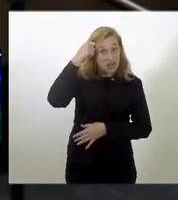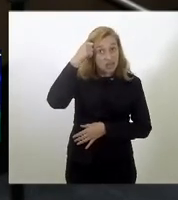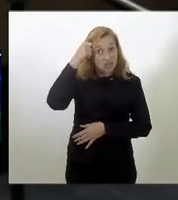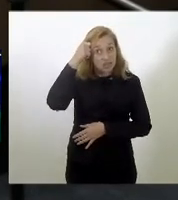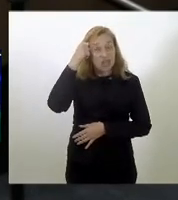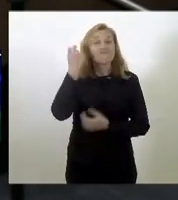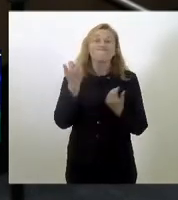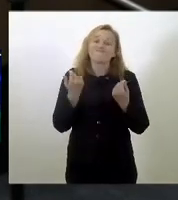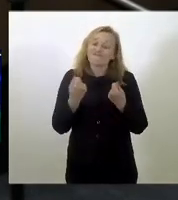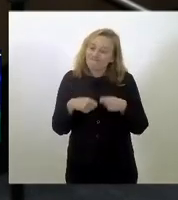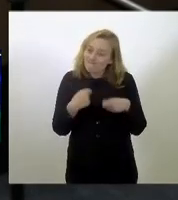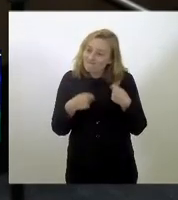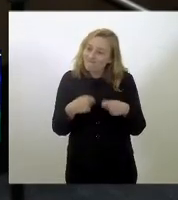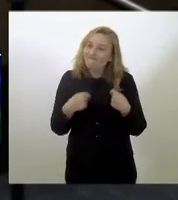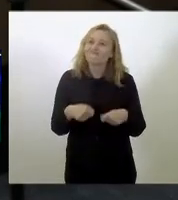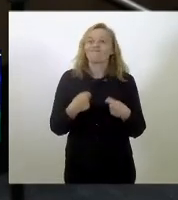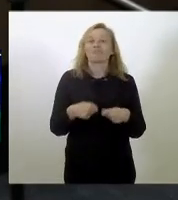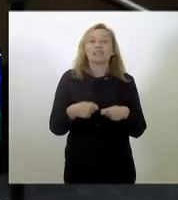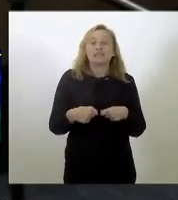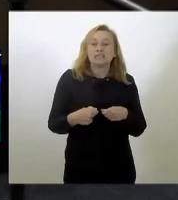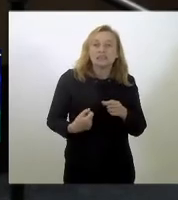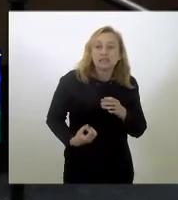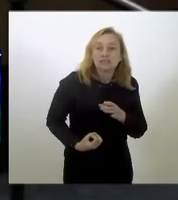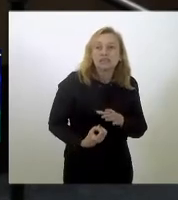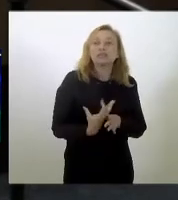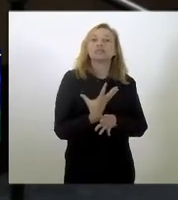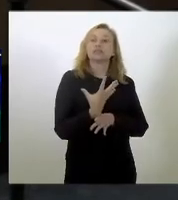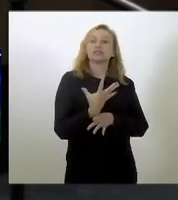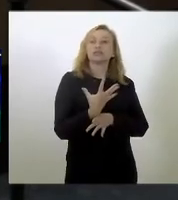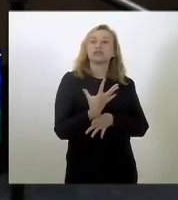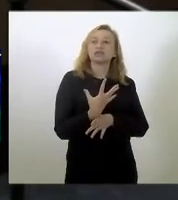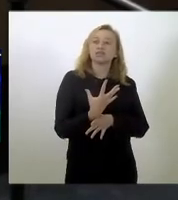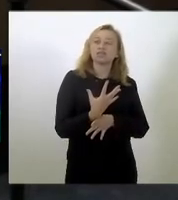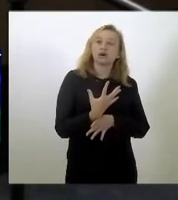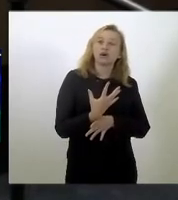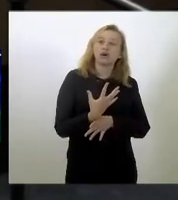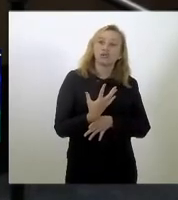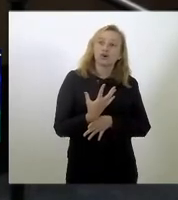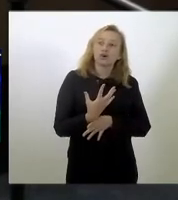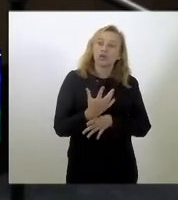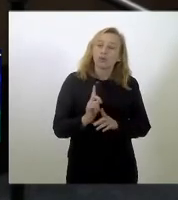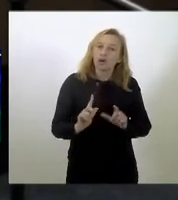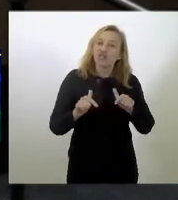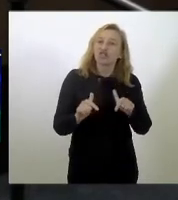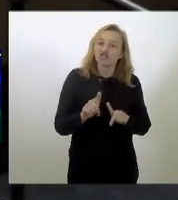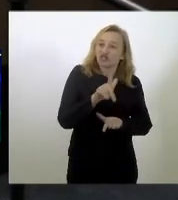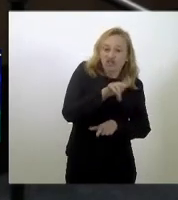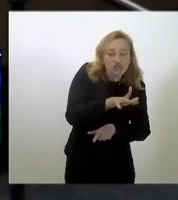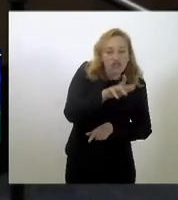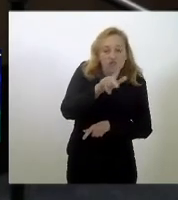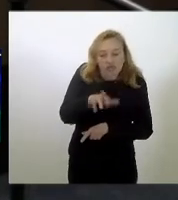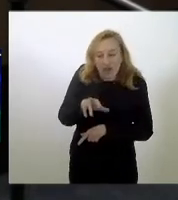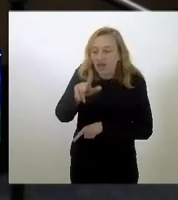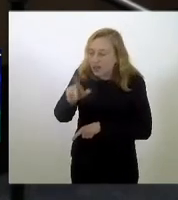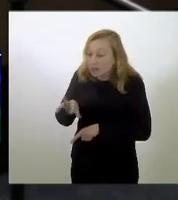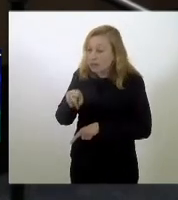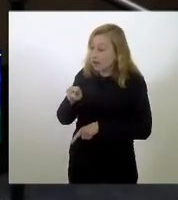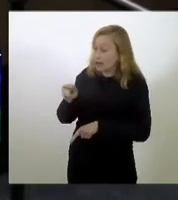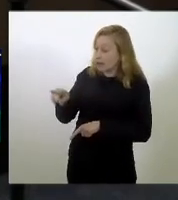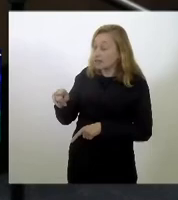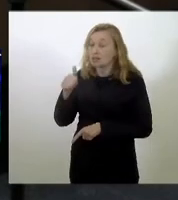a necessidade de construir uma dinâmica diferenciada para que essas